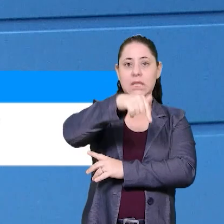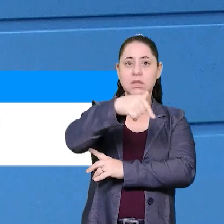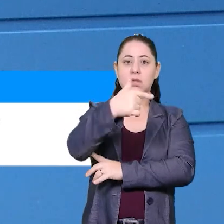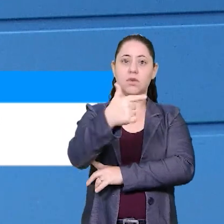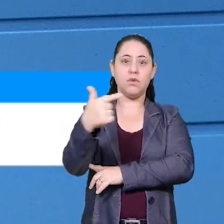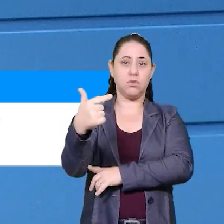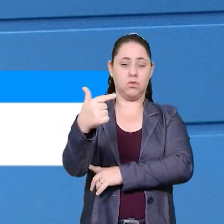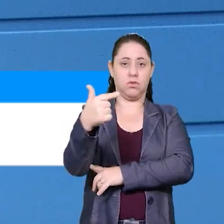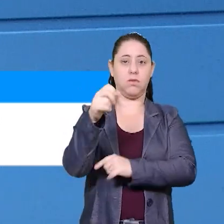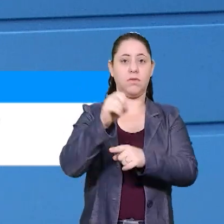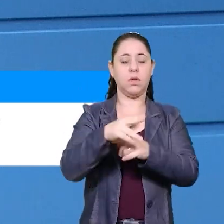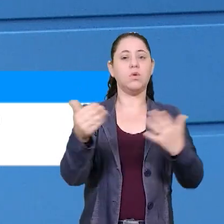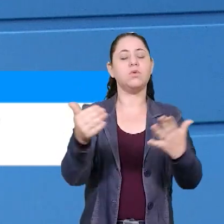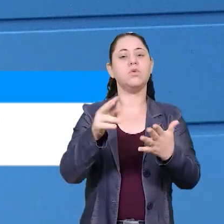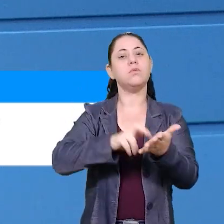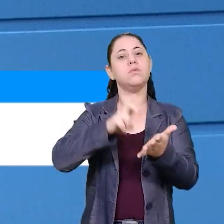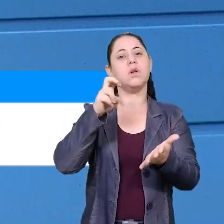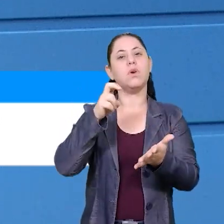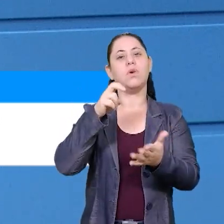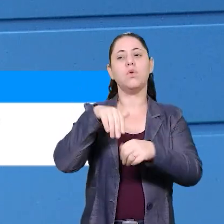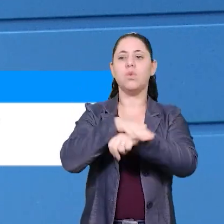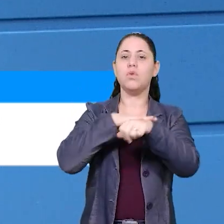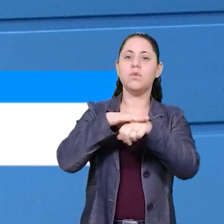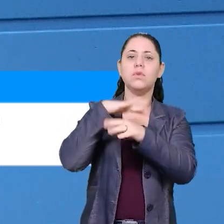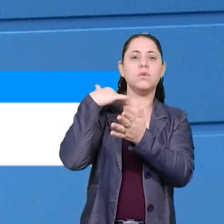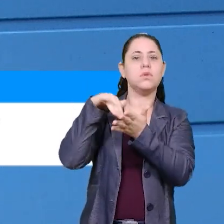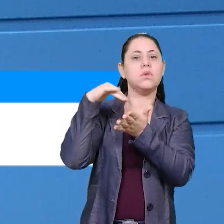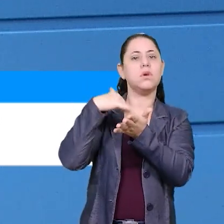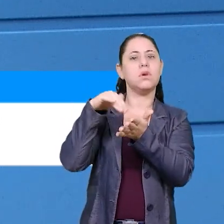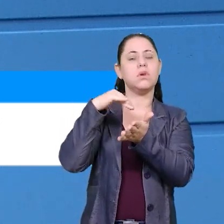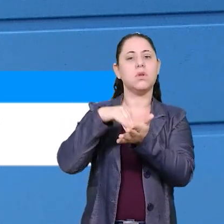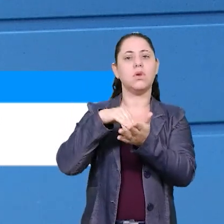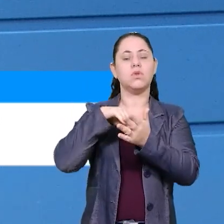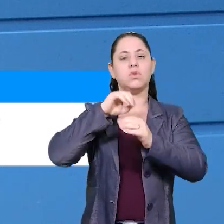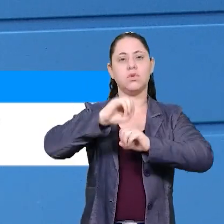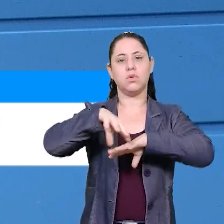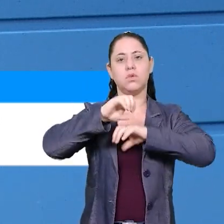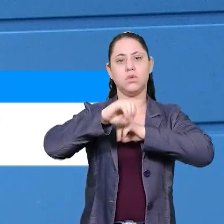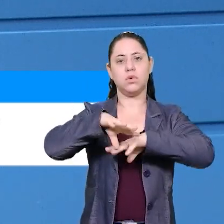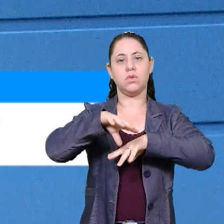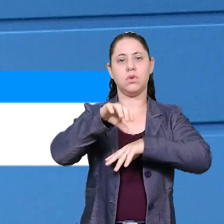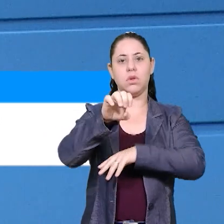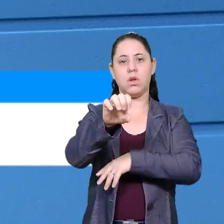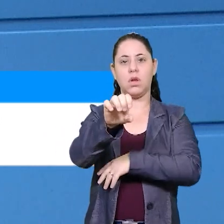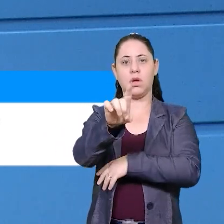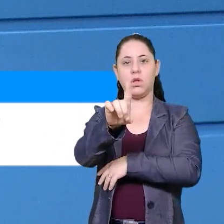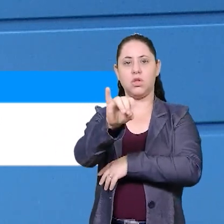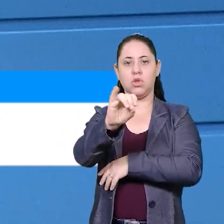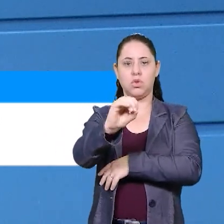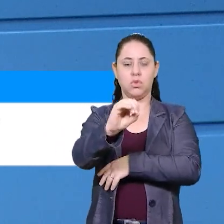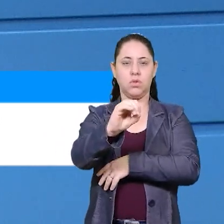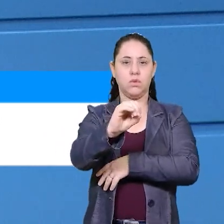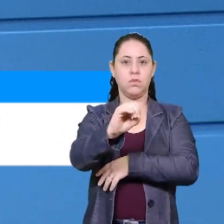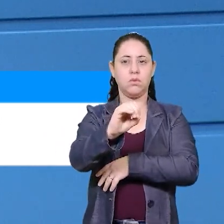de 722 vagas, né? Hoje, pela manhã, eu falei com o secretário adjunto de Educação, Édio, que